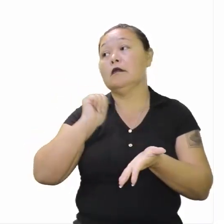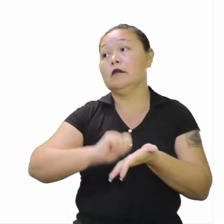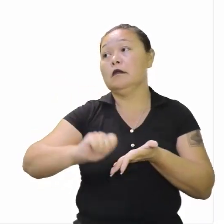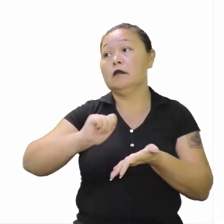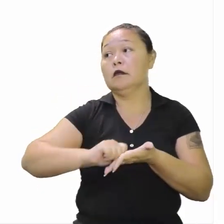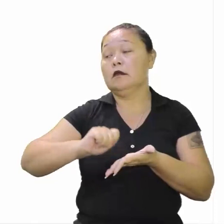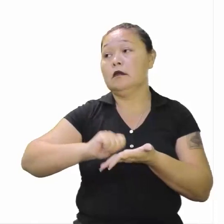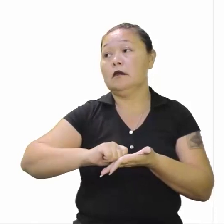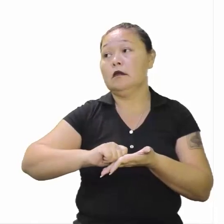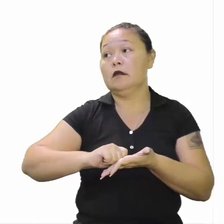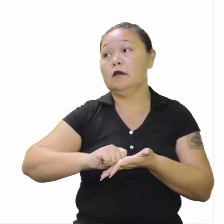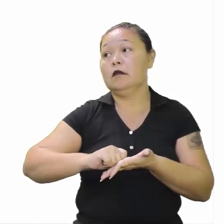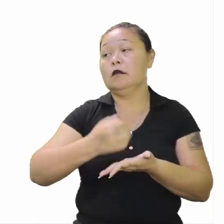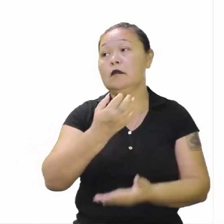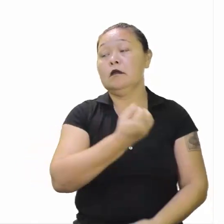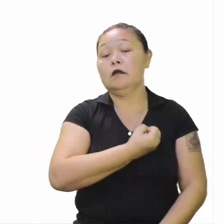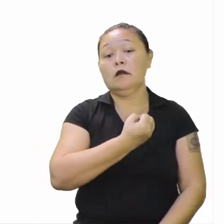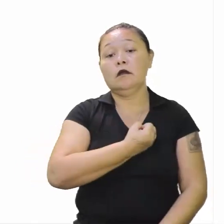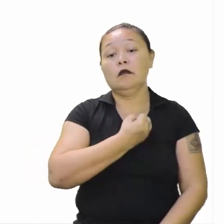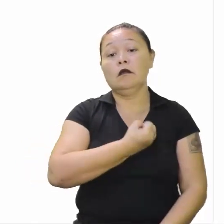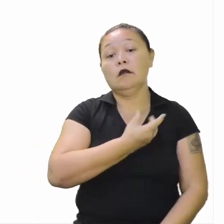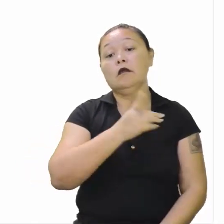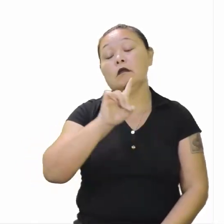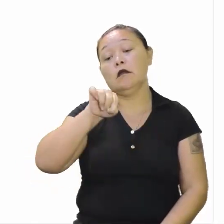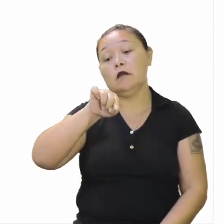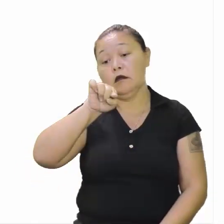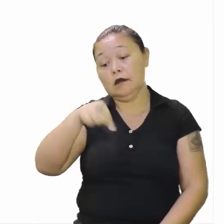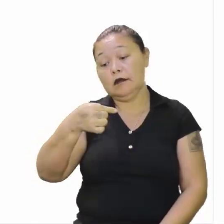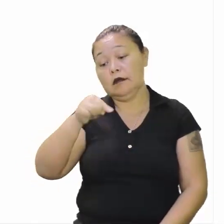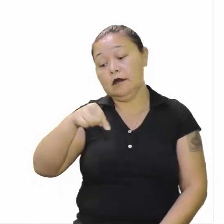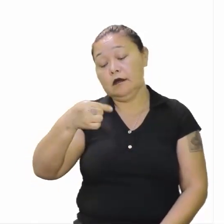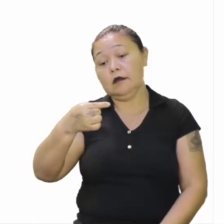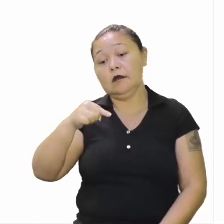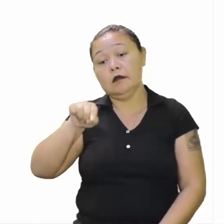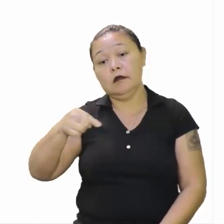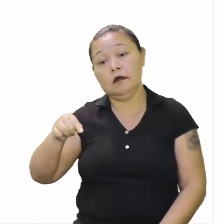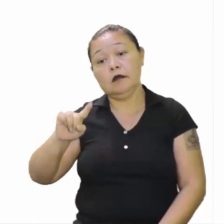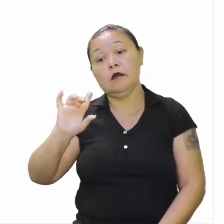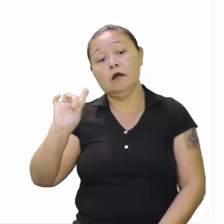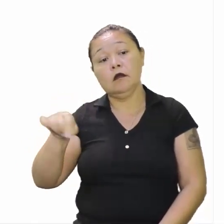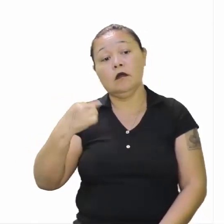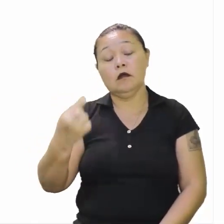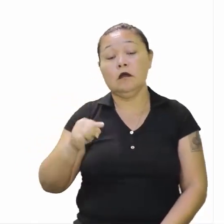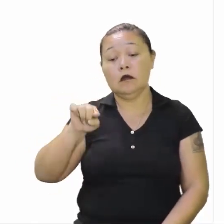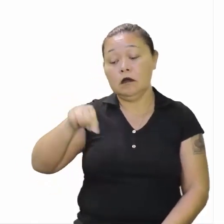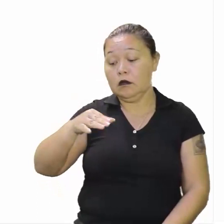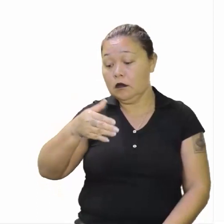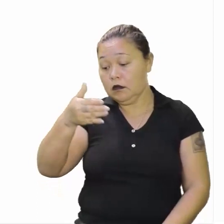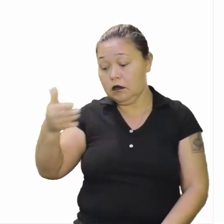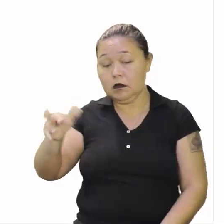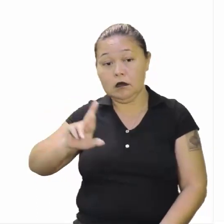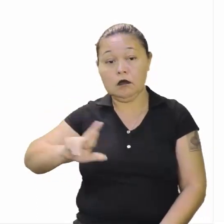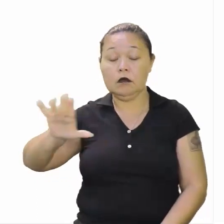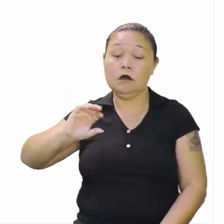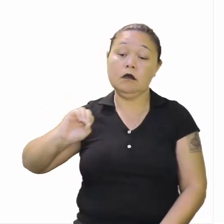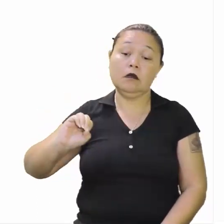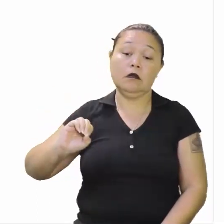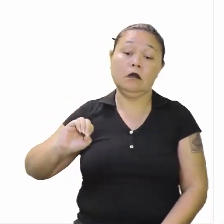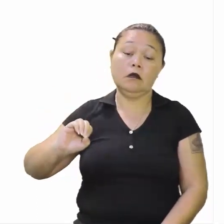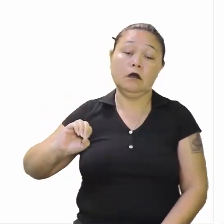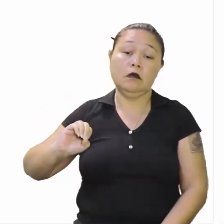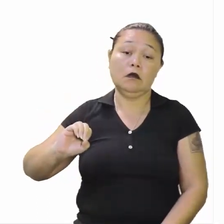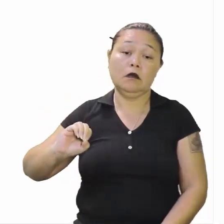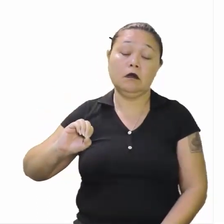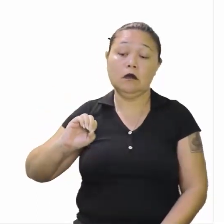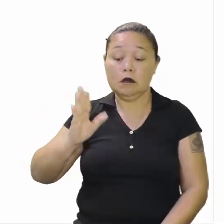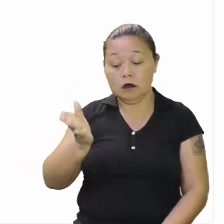escrever o número na forma decimal, mas com apenas um algarismo diferente de 0 na frente